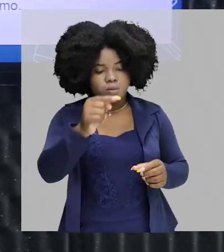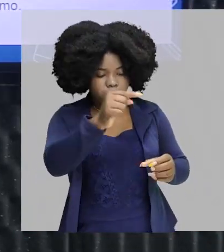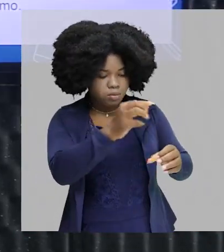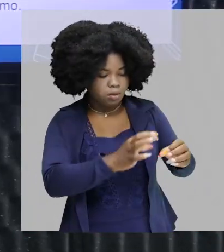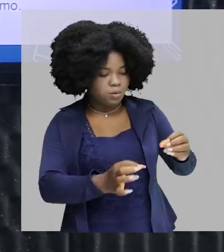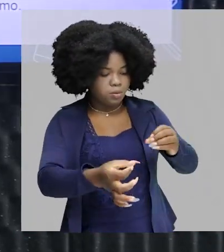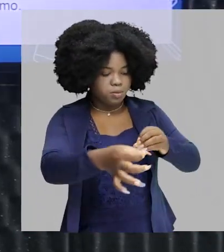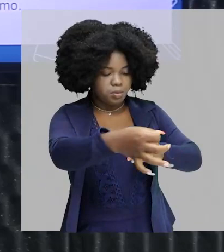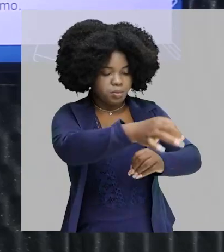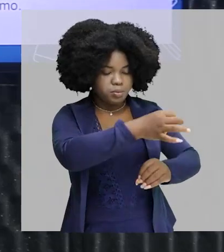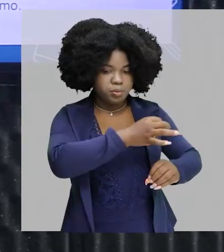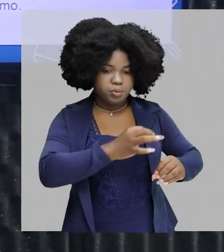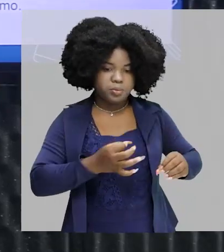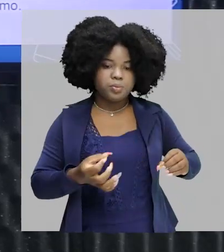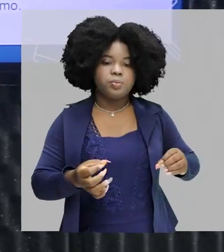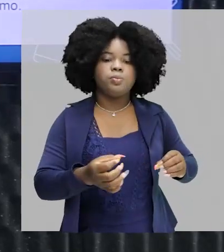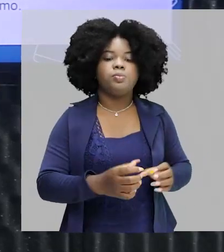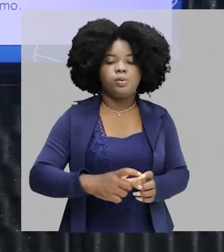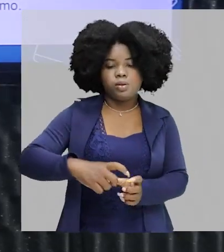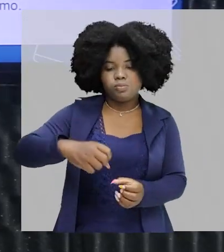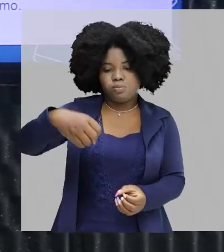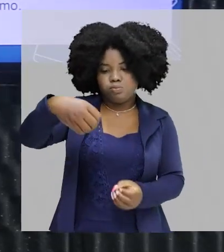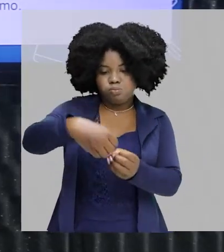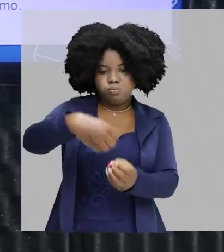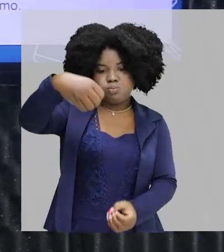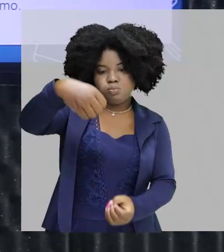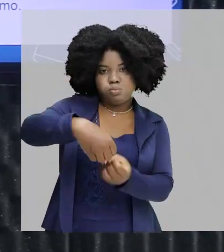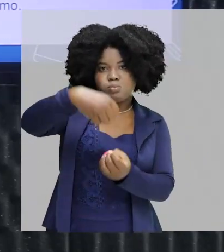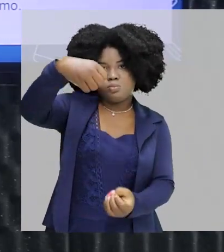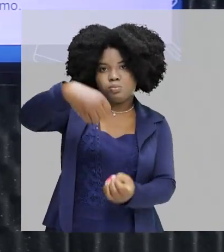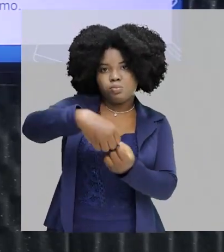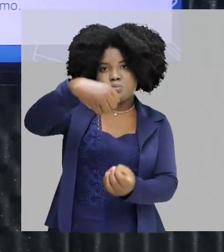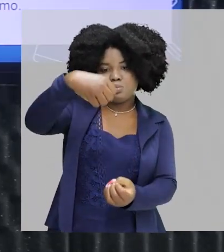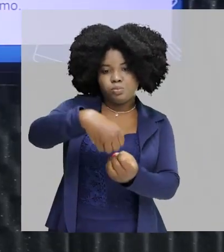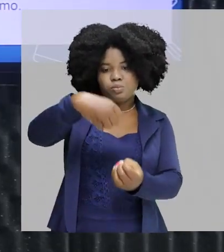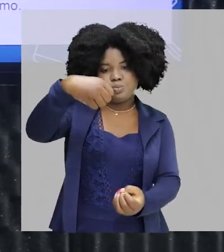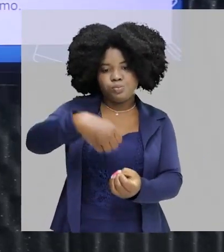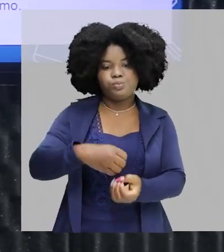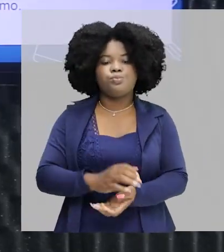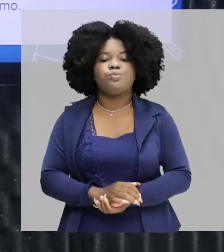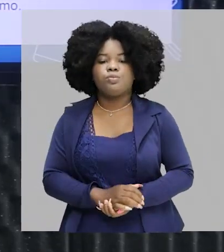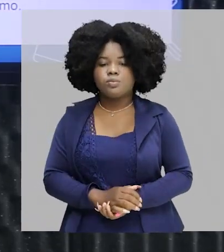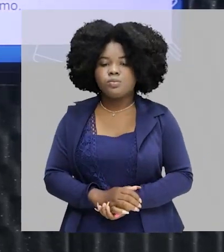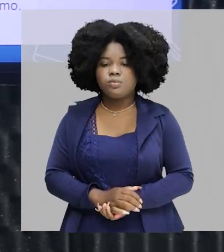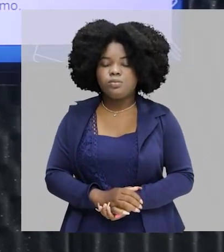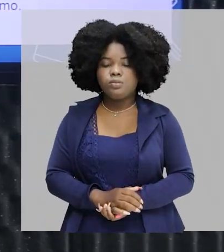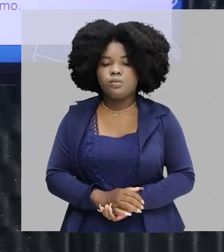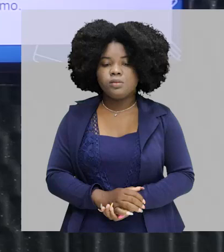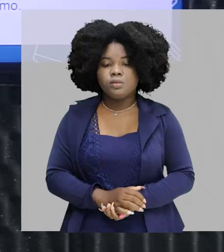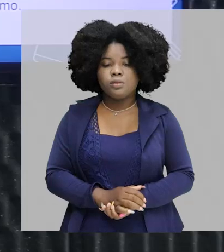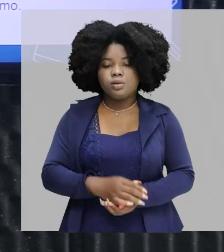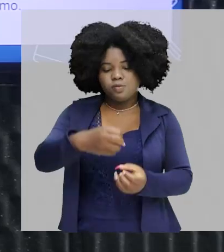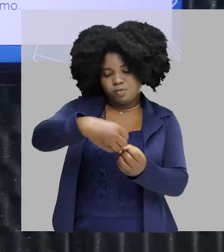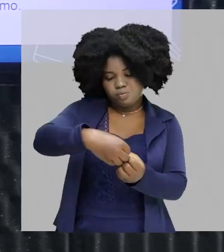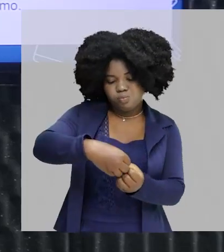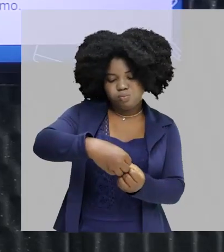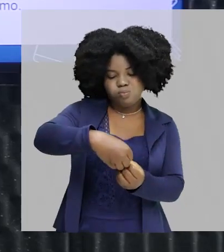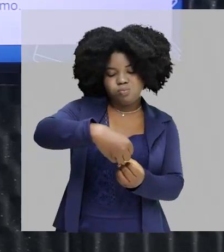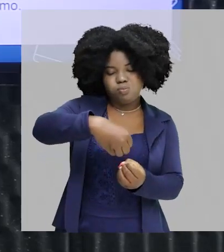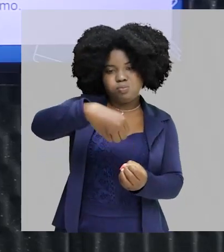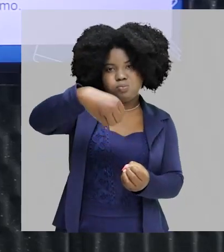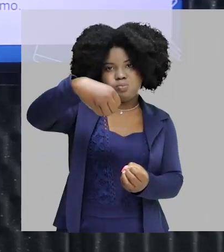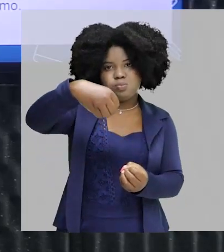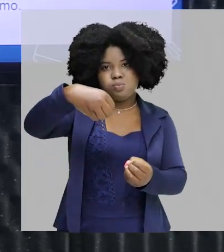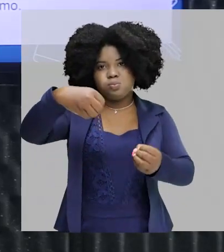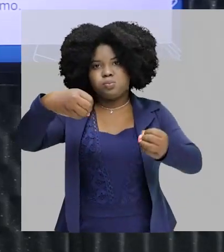isso vai gerar uma instabilidade. Por causa da instabilidade, ele vai se dividir em